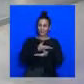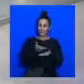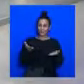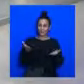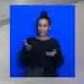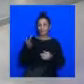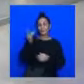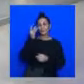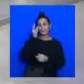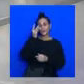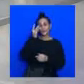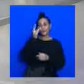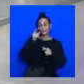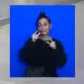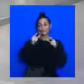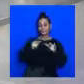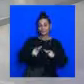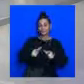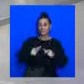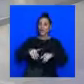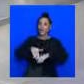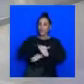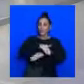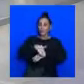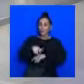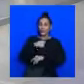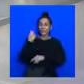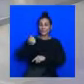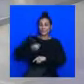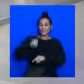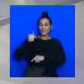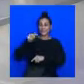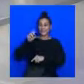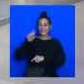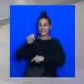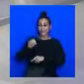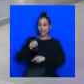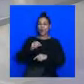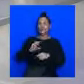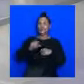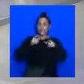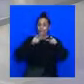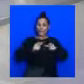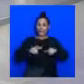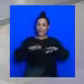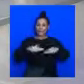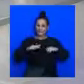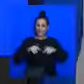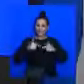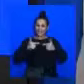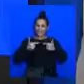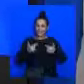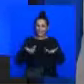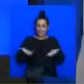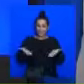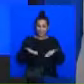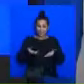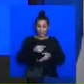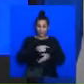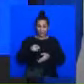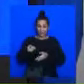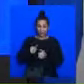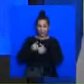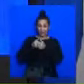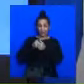noite, gente. Estamos ao vivo, direto aqui da Avenida Paulista, número 750, onde é o Espaço da Sorte. E agora,